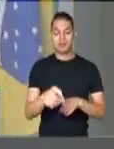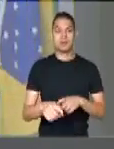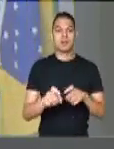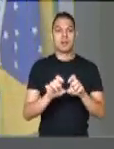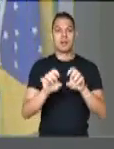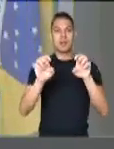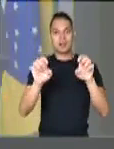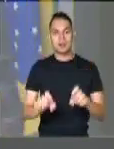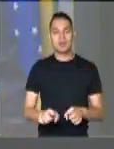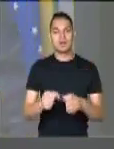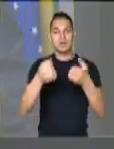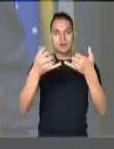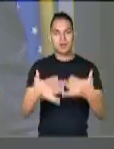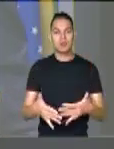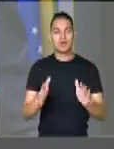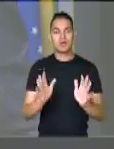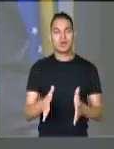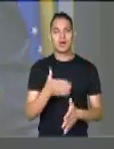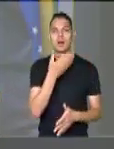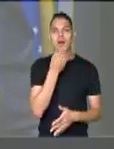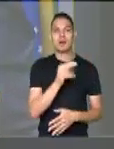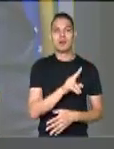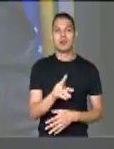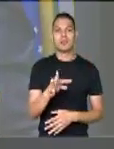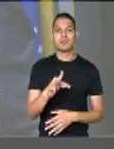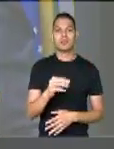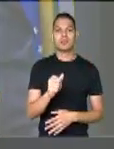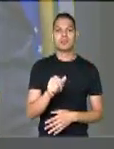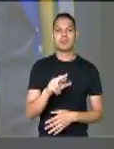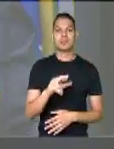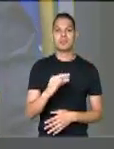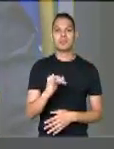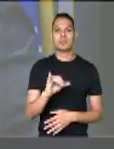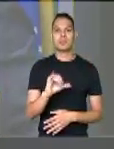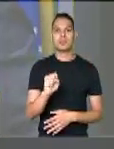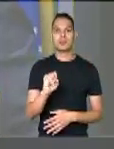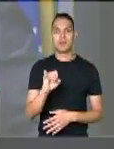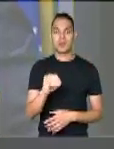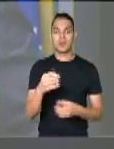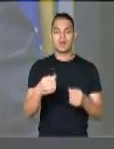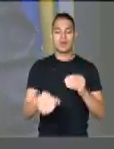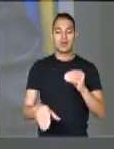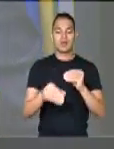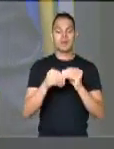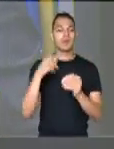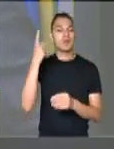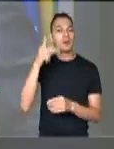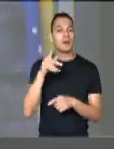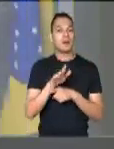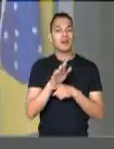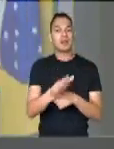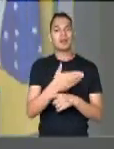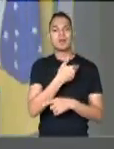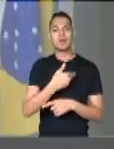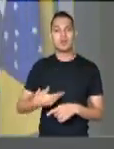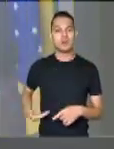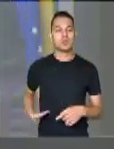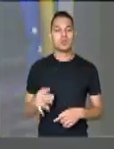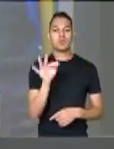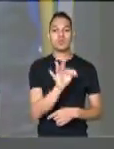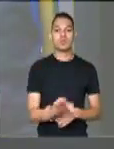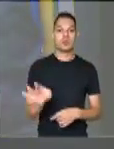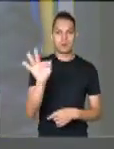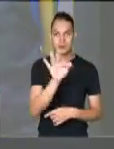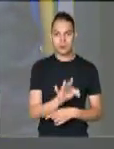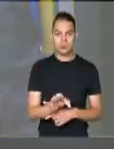Infraestrutura, o Tarcísio, se houver emendas parlamentares que possam colaborar com o governo federal, que teria